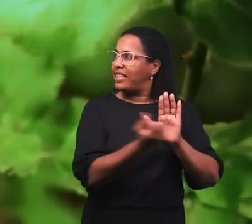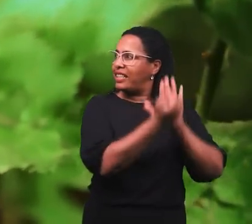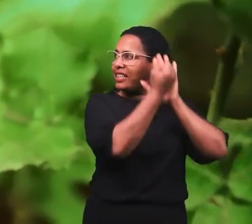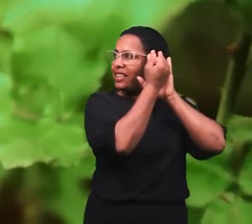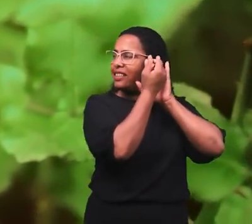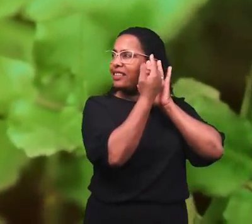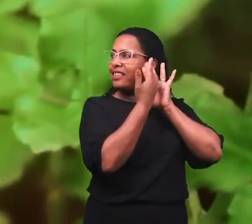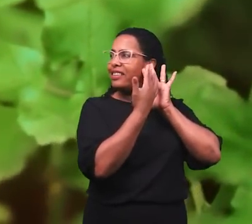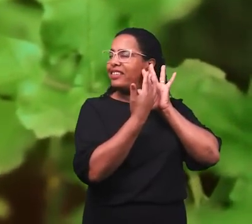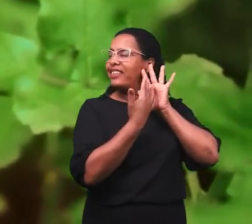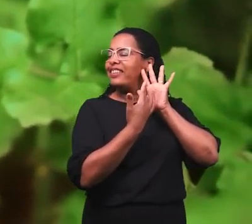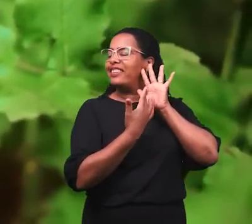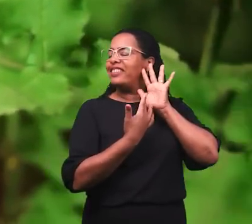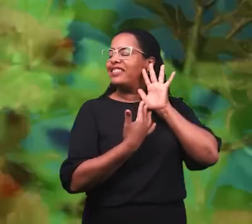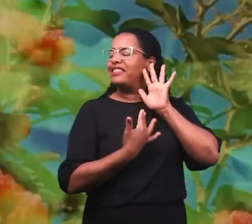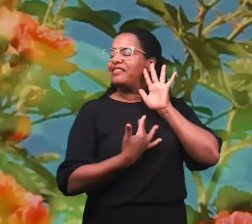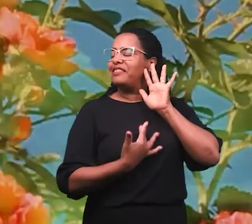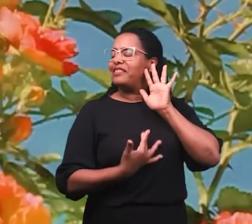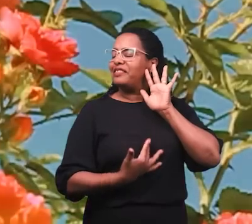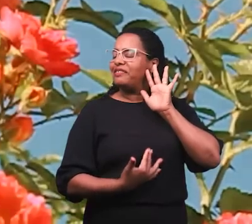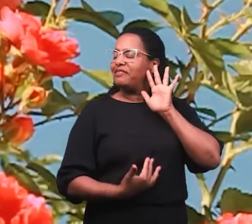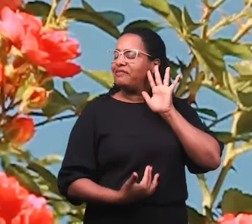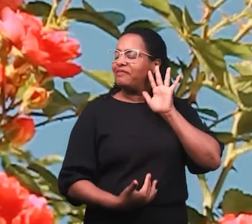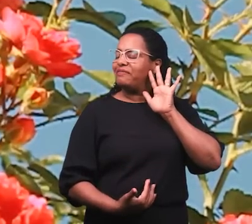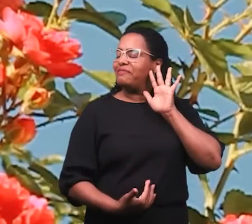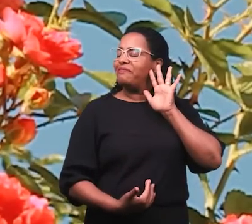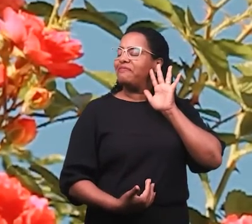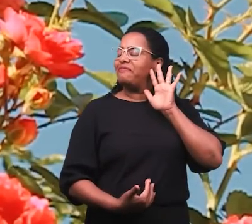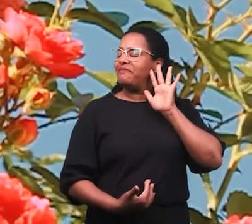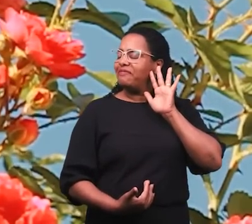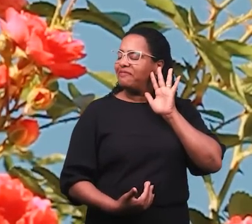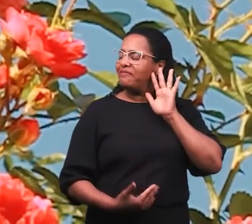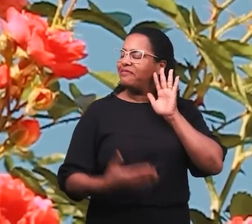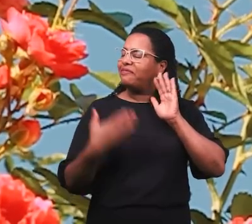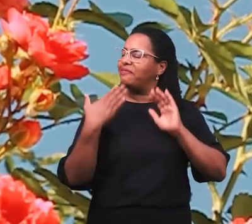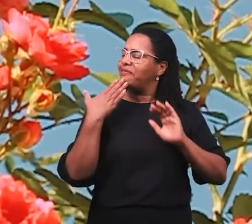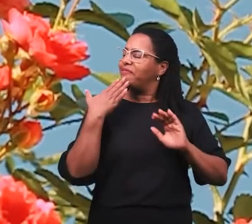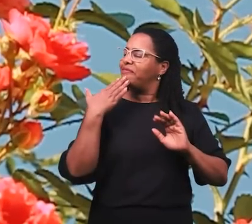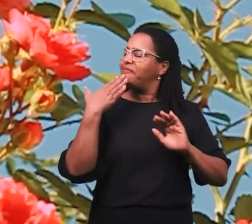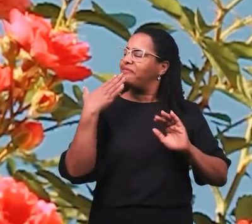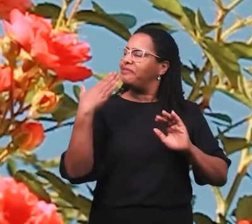Derrama do teu sangue sobre mim, ó